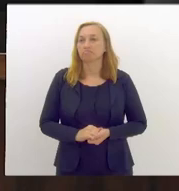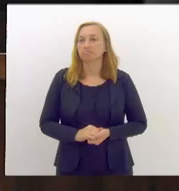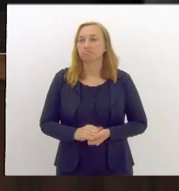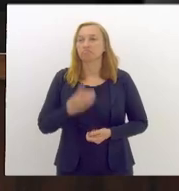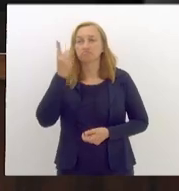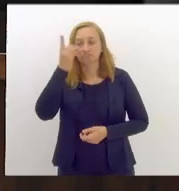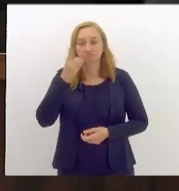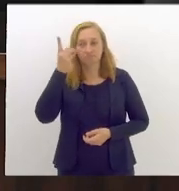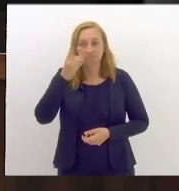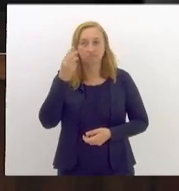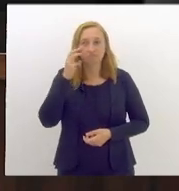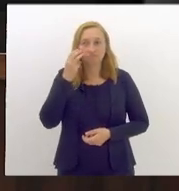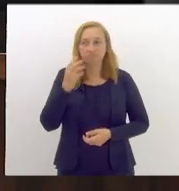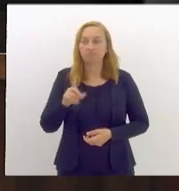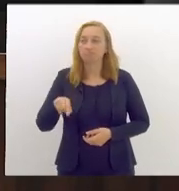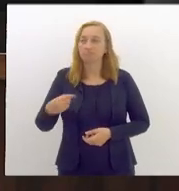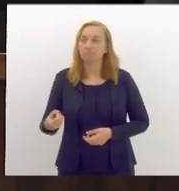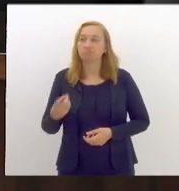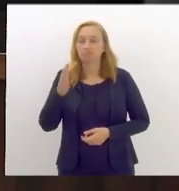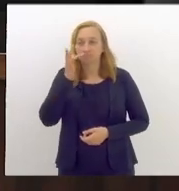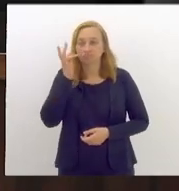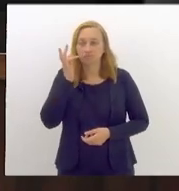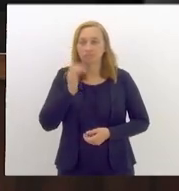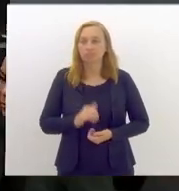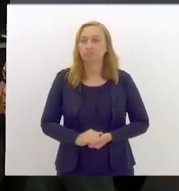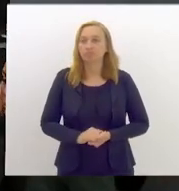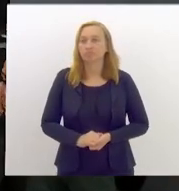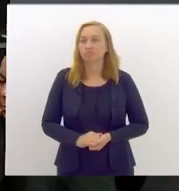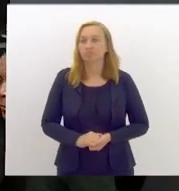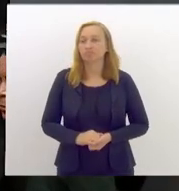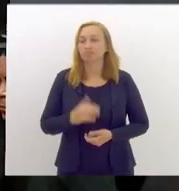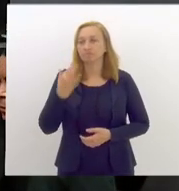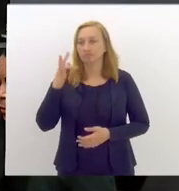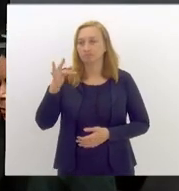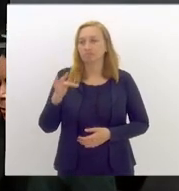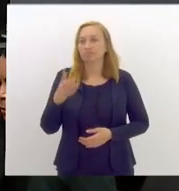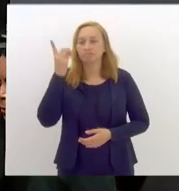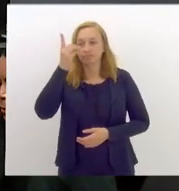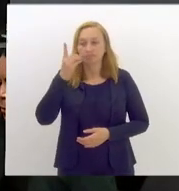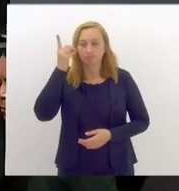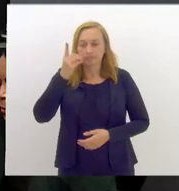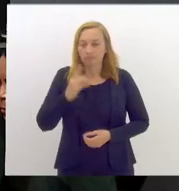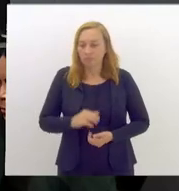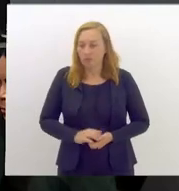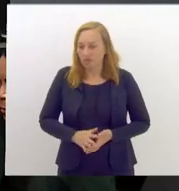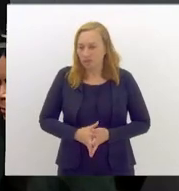Deputado valdeck seguida Serafim possamos ser breve deputado